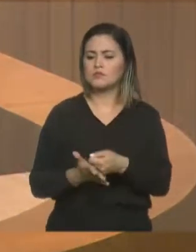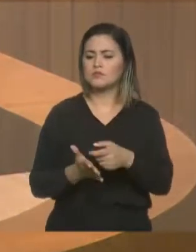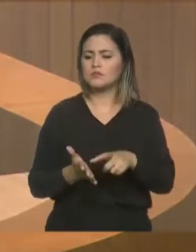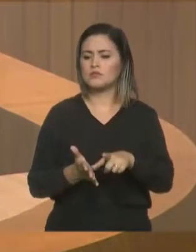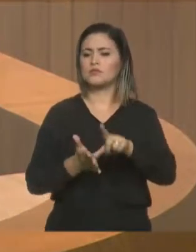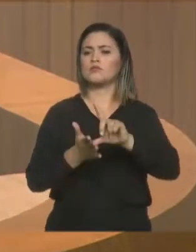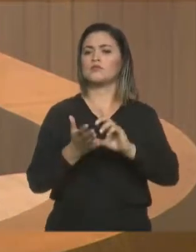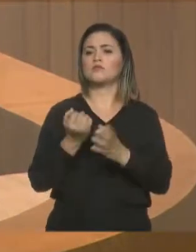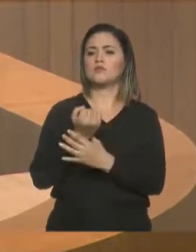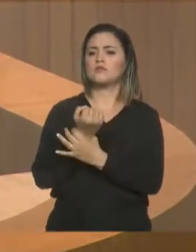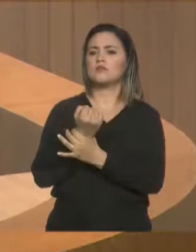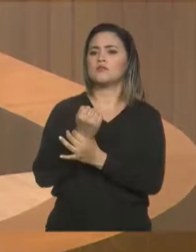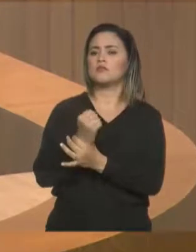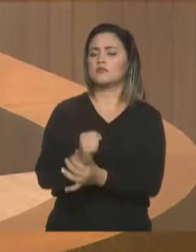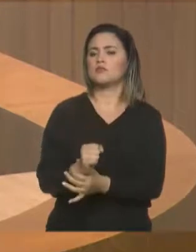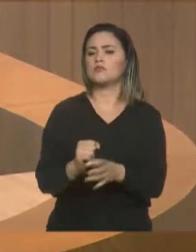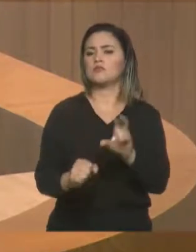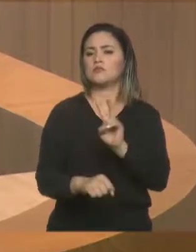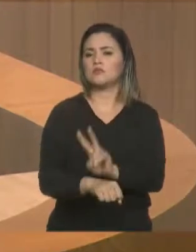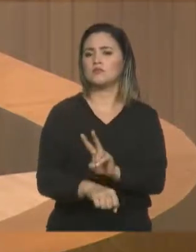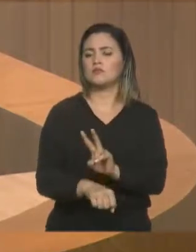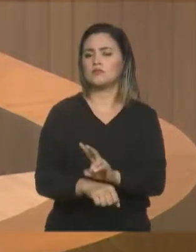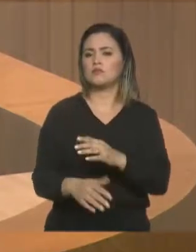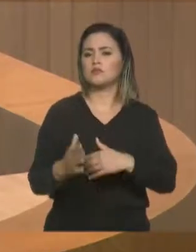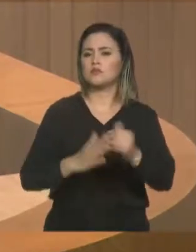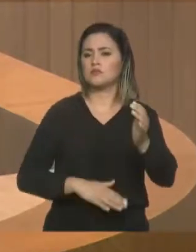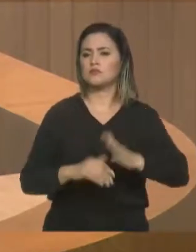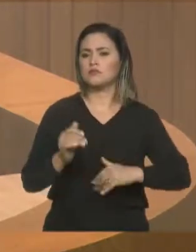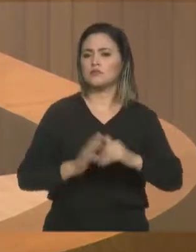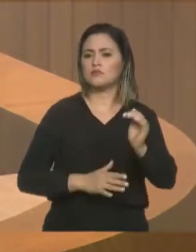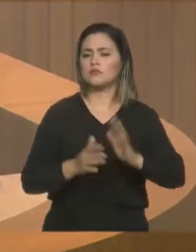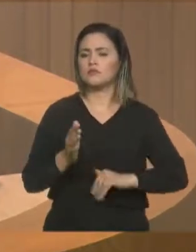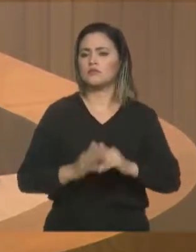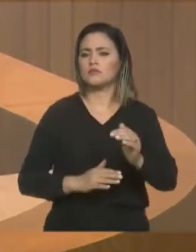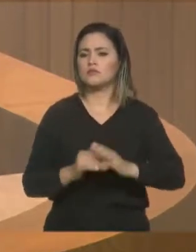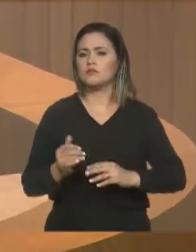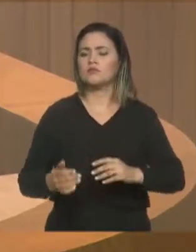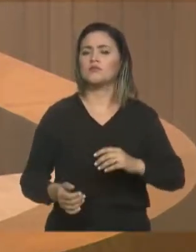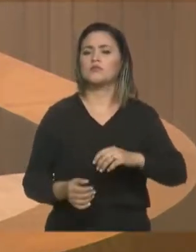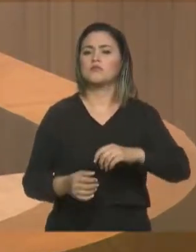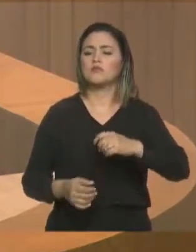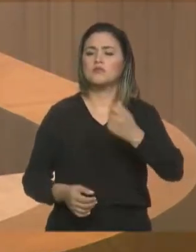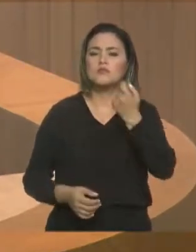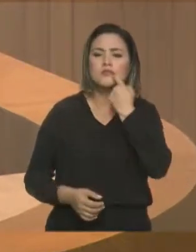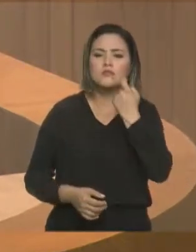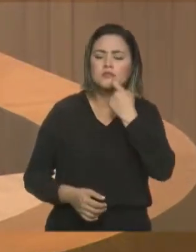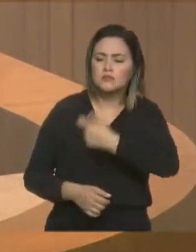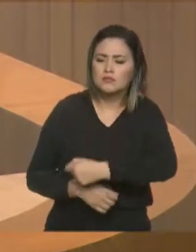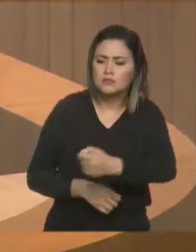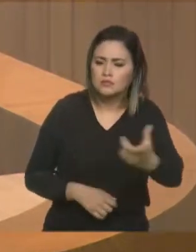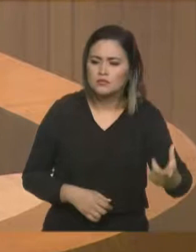seguro de defesa dos pescadores do nosso estado. E aí são mais de 200 mil famílias.